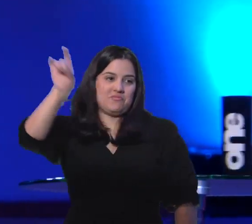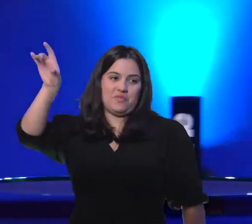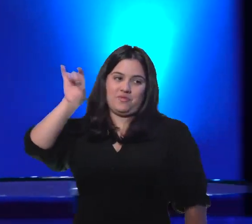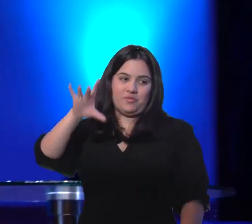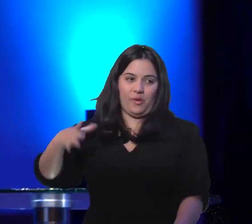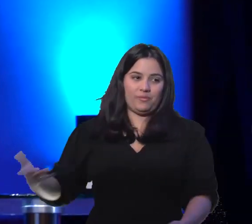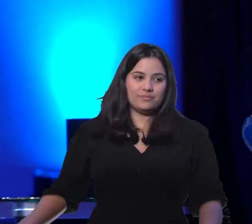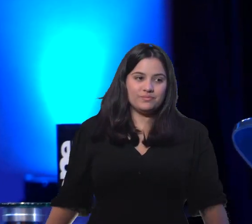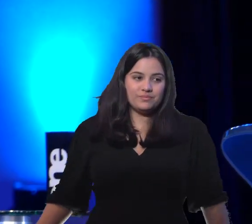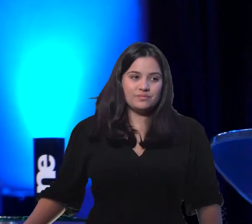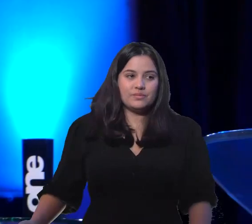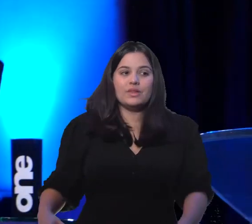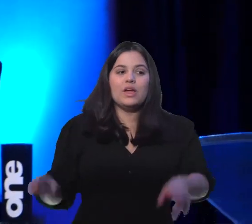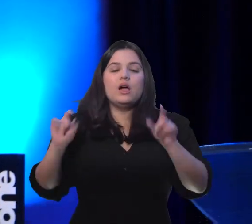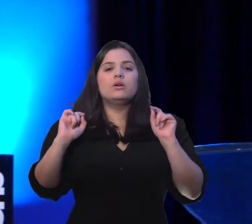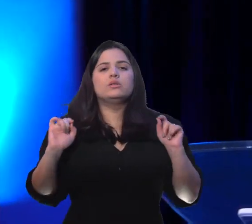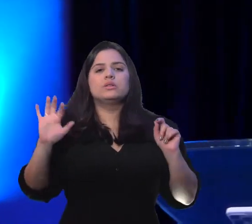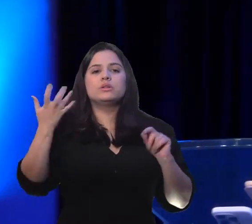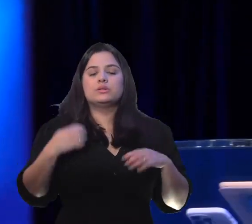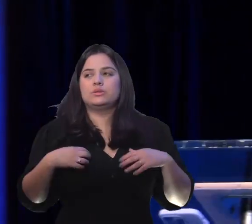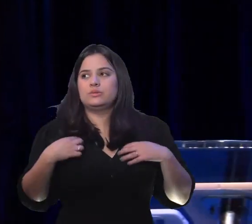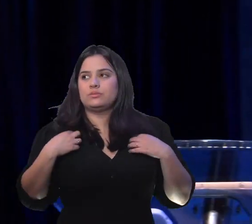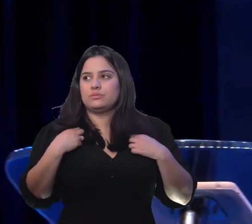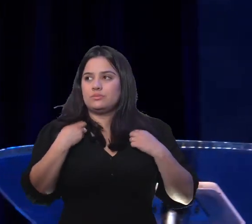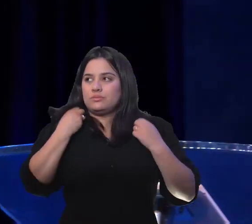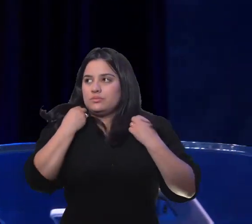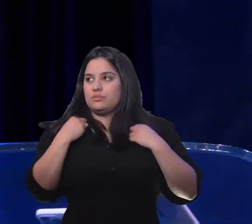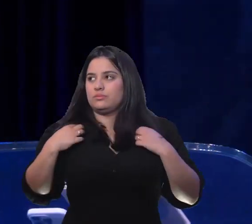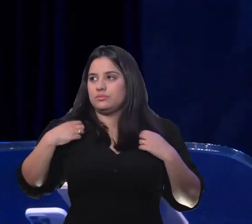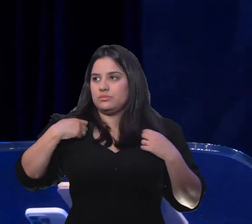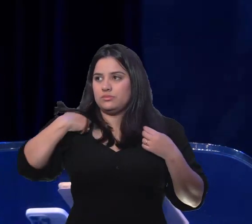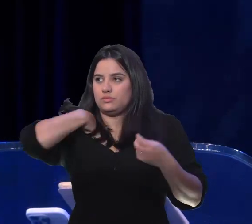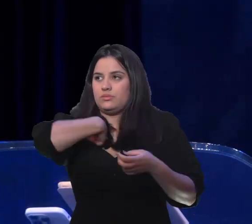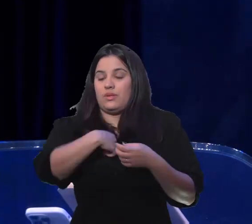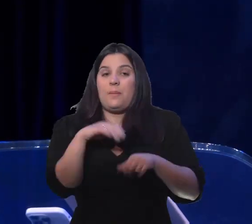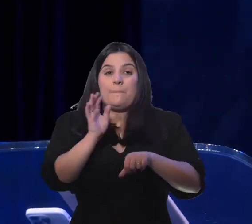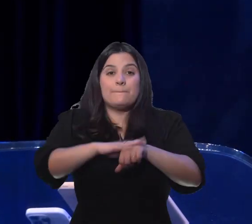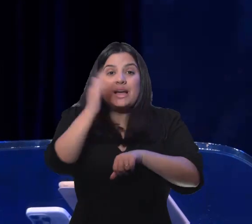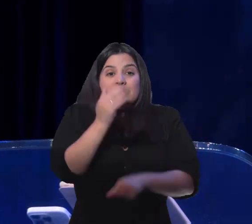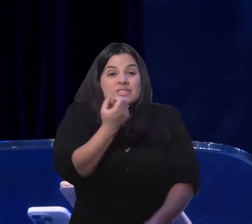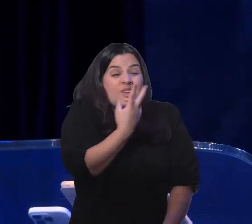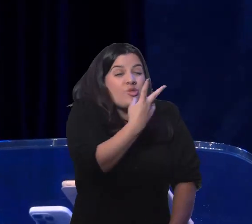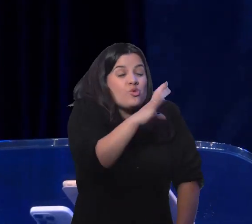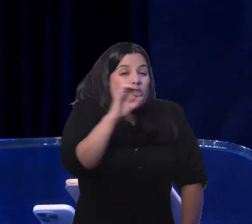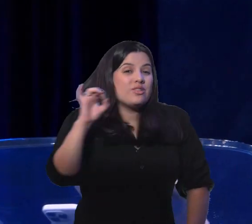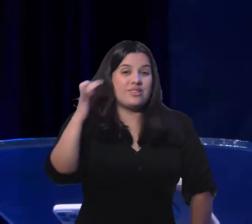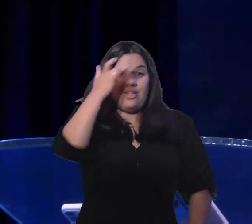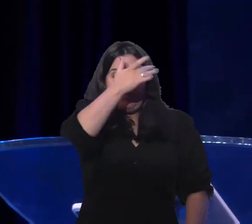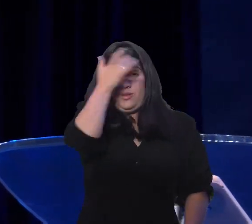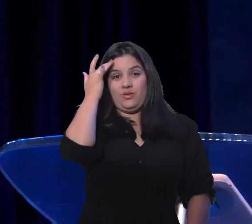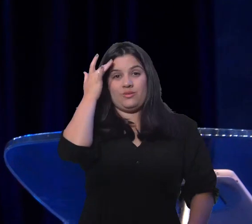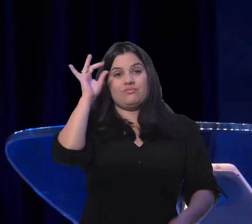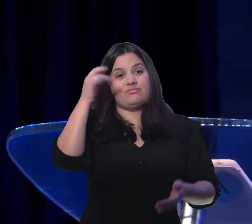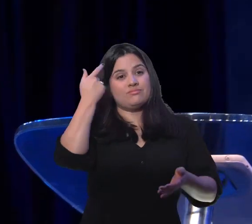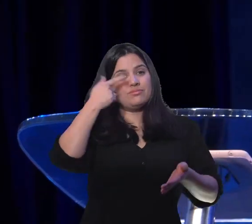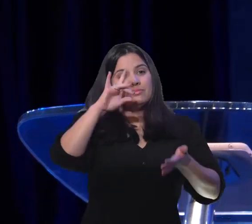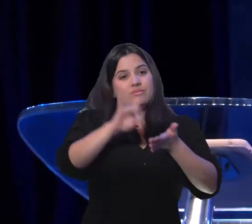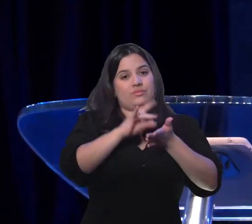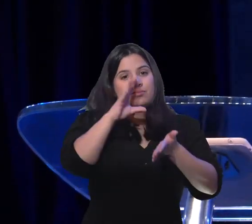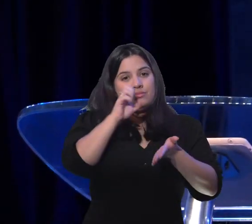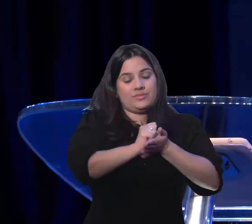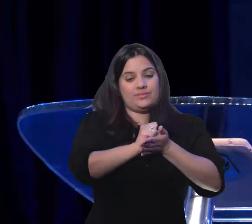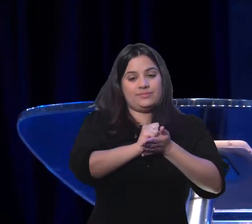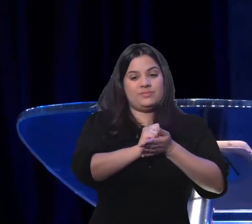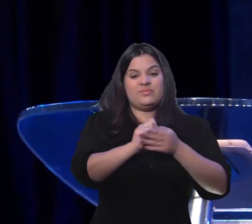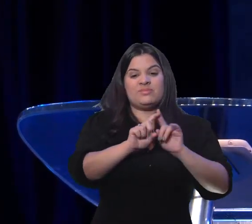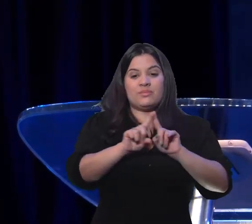70 inscritos. E aí o que aconteceu? Mais de 200 pessoas se inscreveram na sexta-feira antes. E no dia